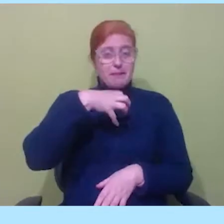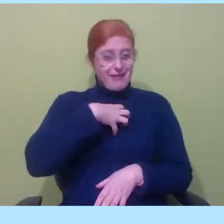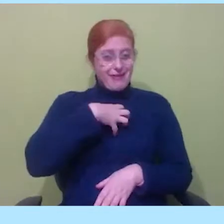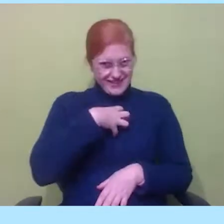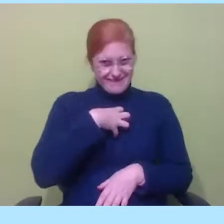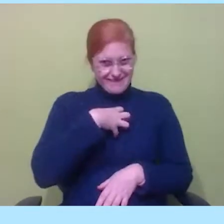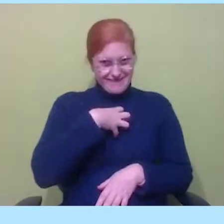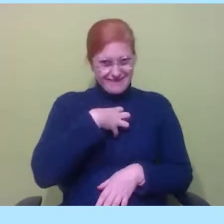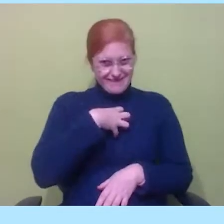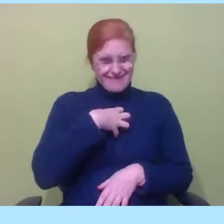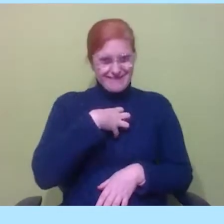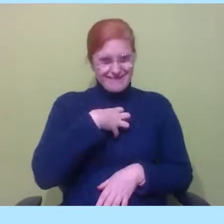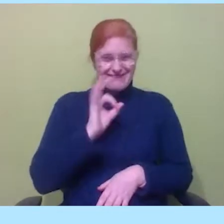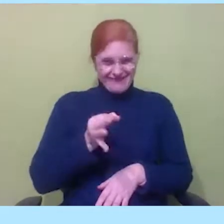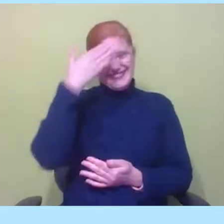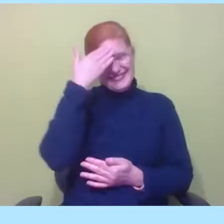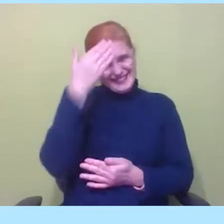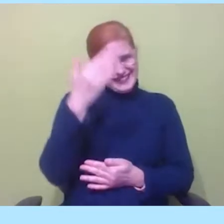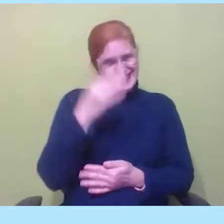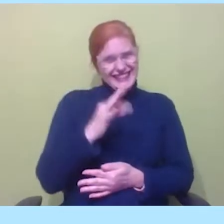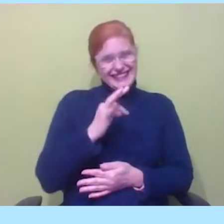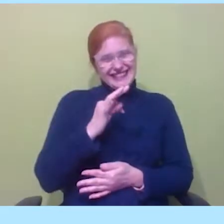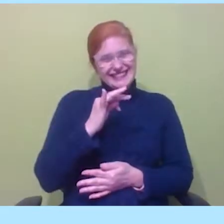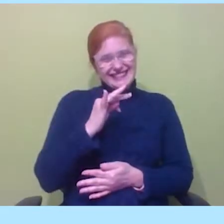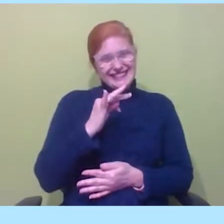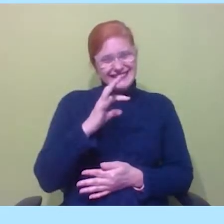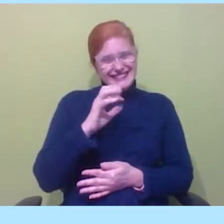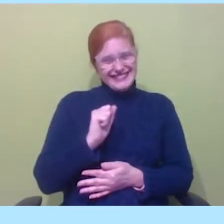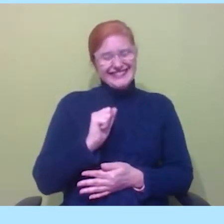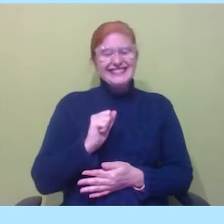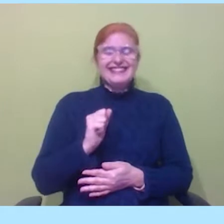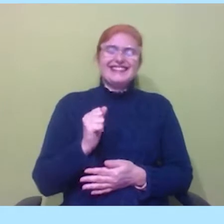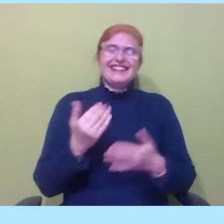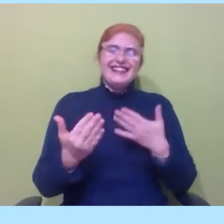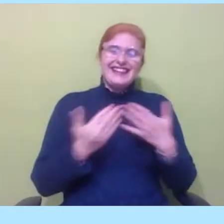Obrigada, Tica. Desculpa, eu às vezes leio as coisas de forma errada.